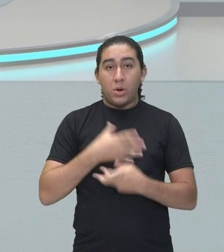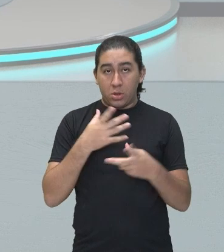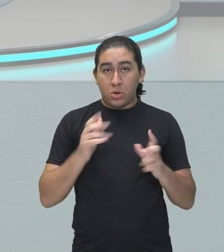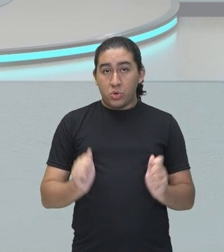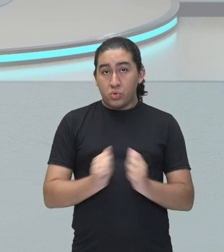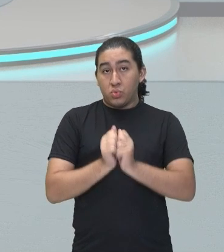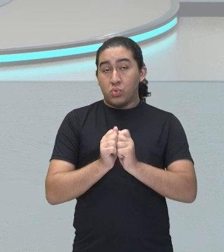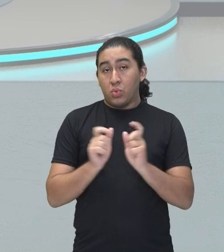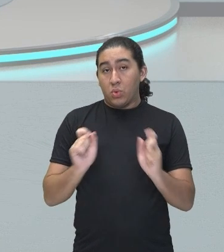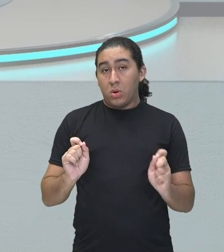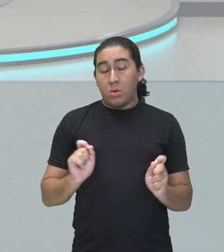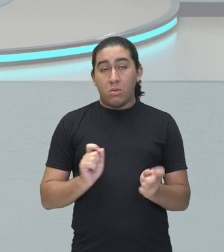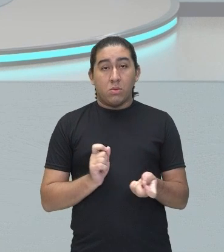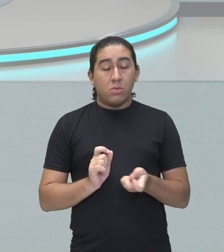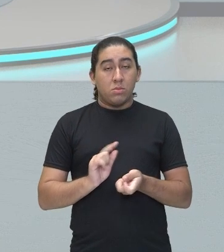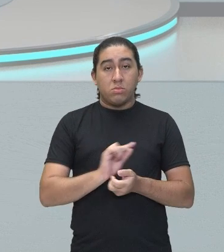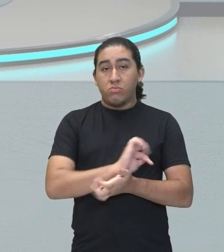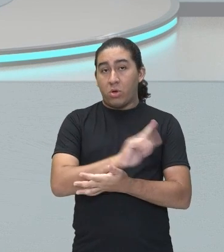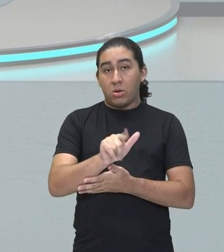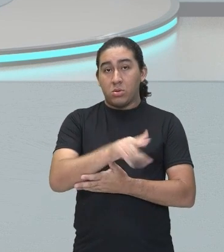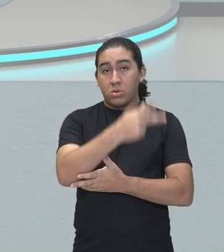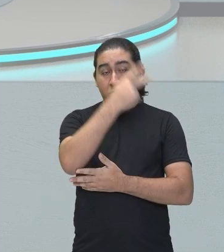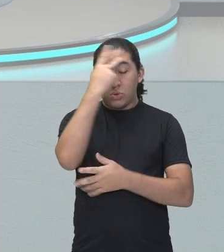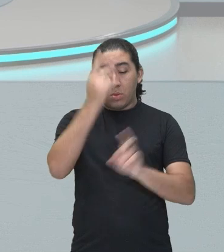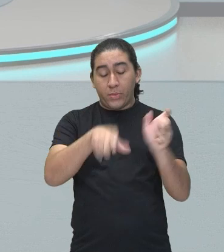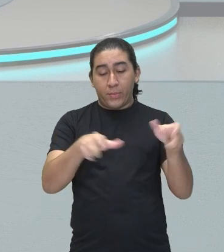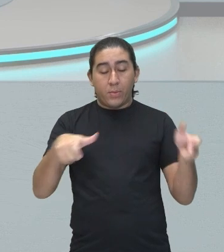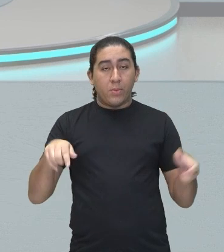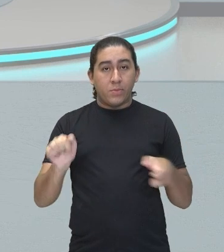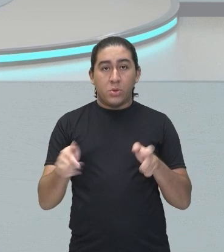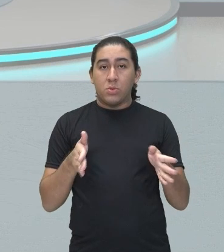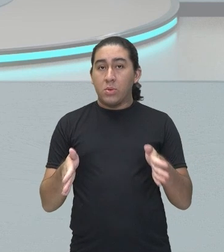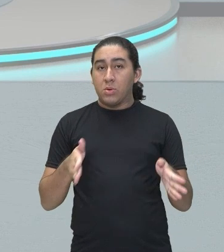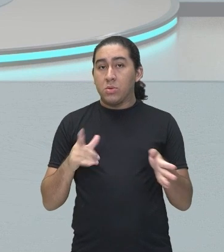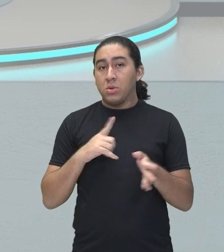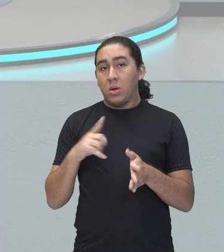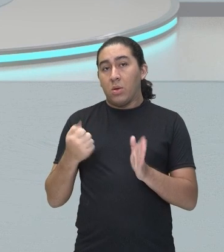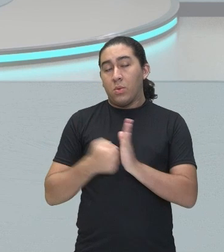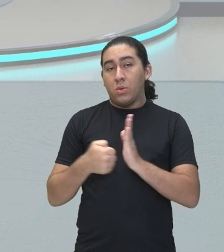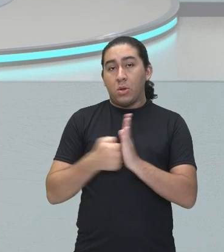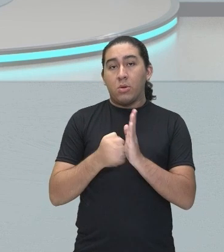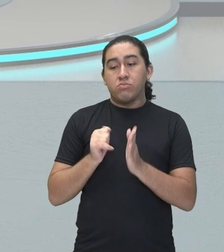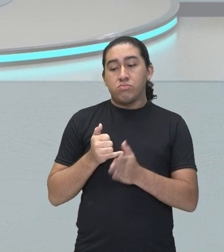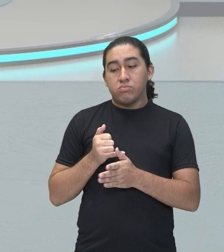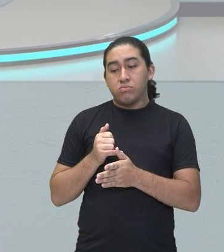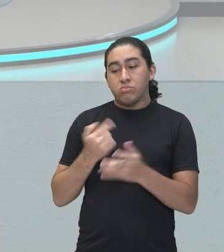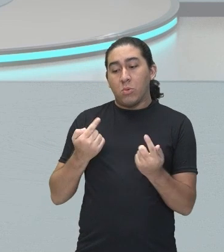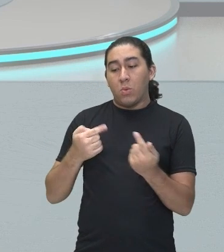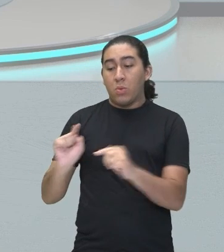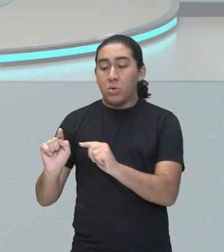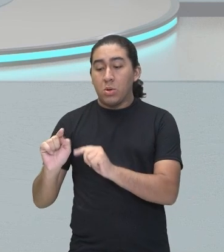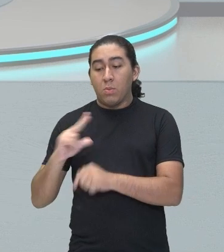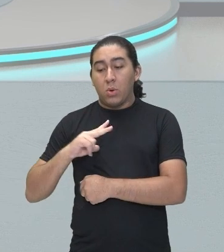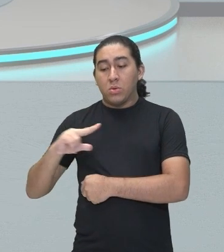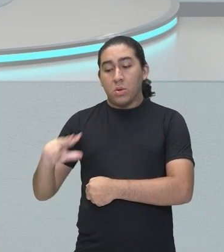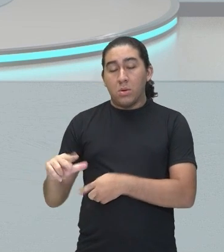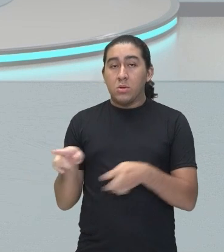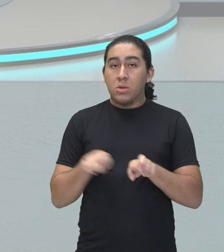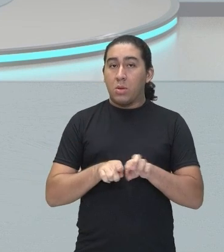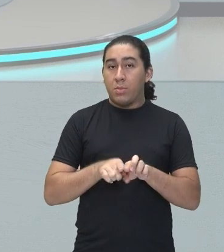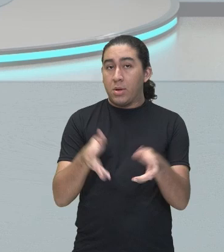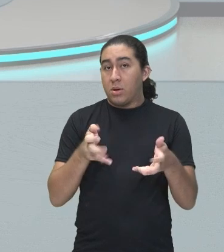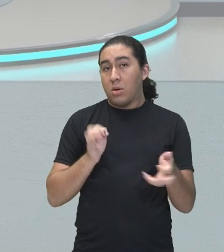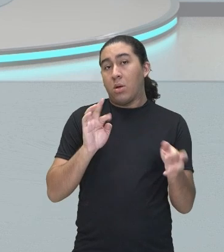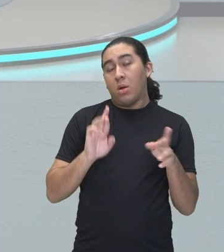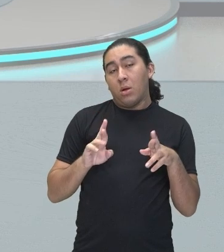junto com os inconfidentes do período, lutaram contra Portugal e procuraram se reunir, mas